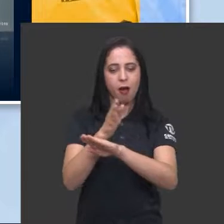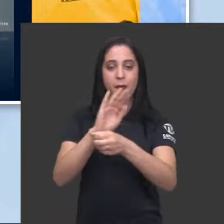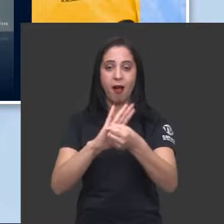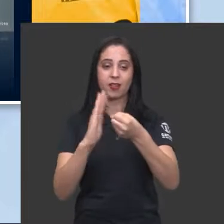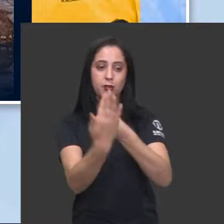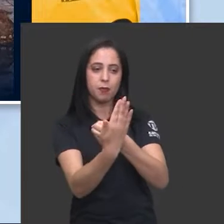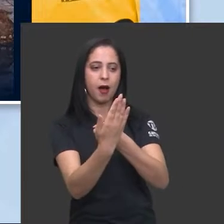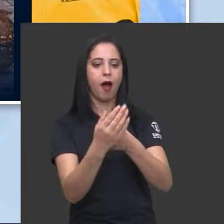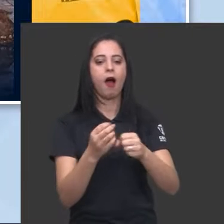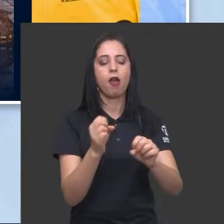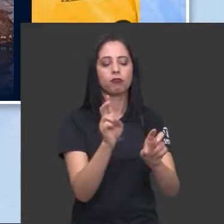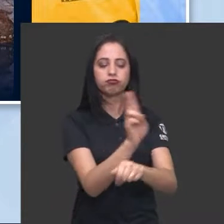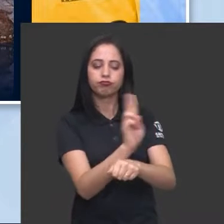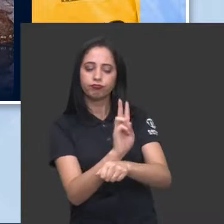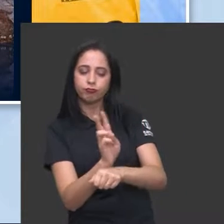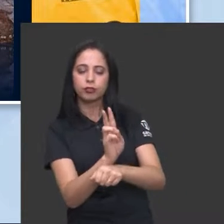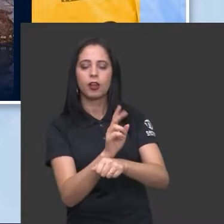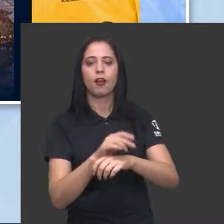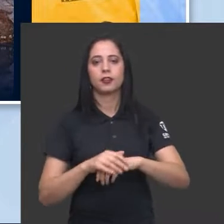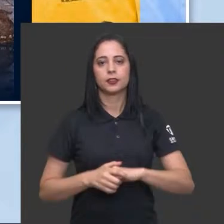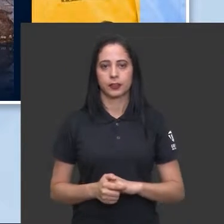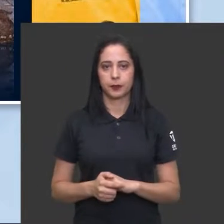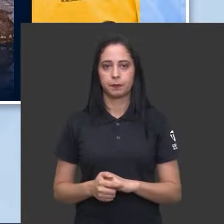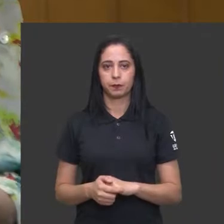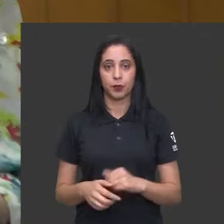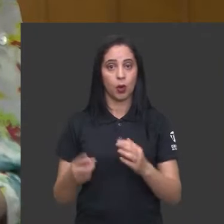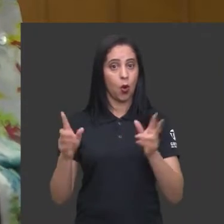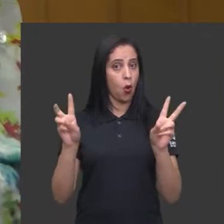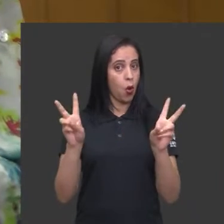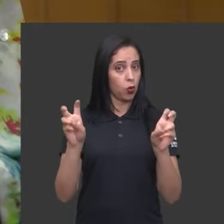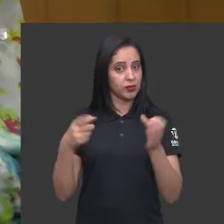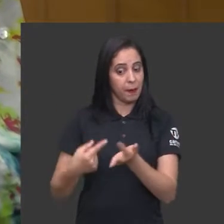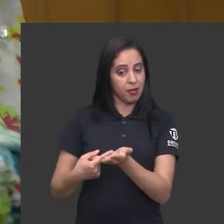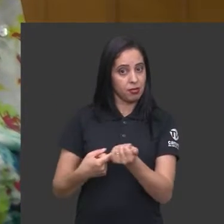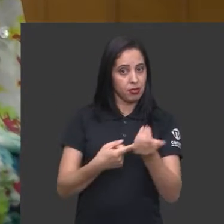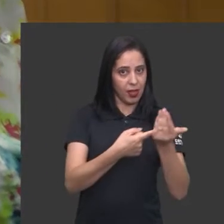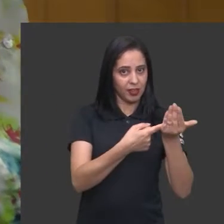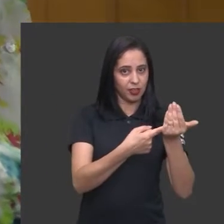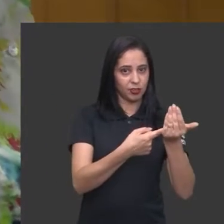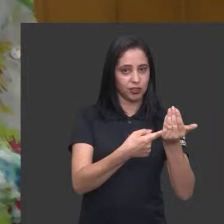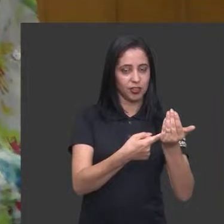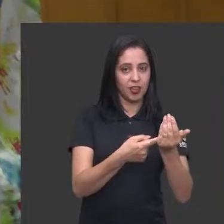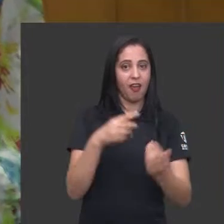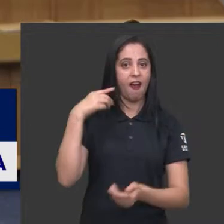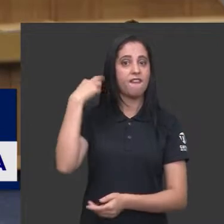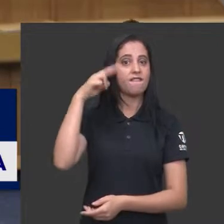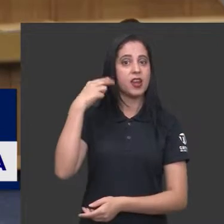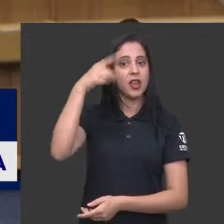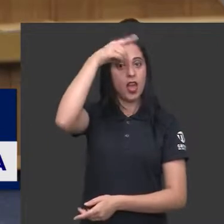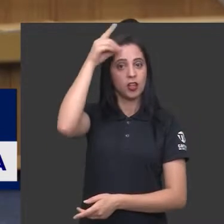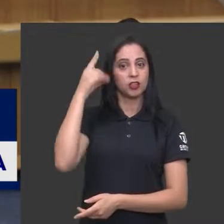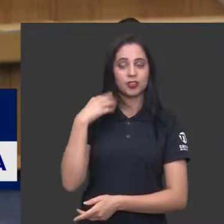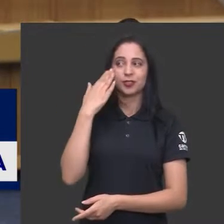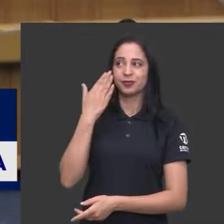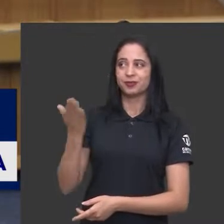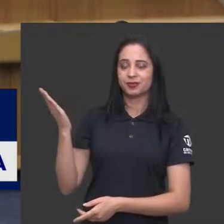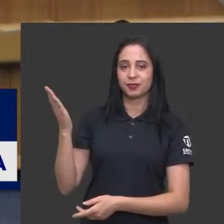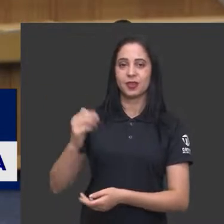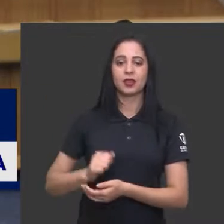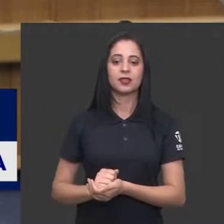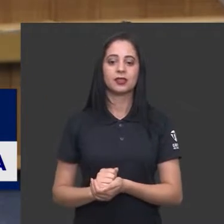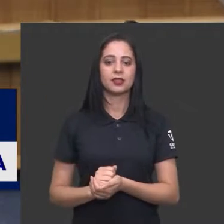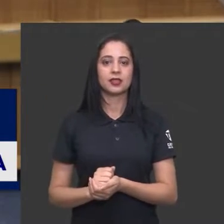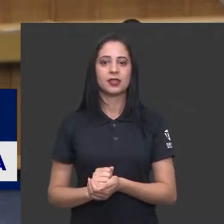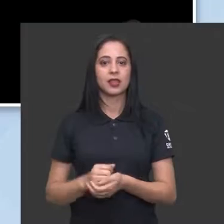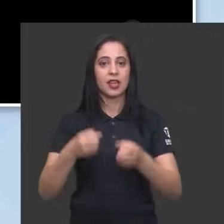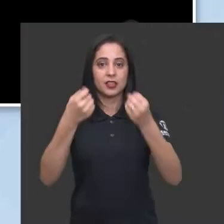em bairros e o acompanhamento de obras públicas. Com o tema da tecnologia e inovação, a vereadora Dulce Rita